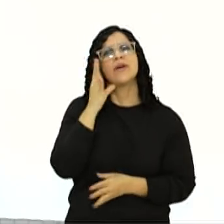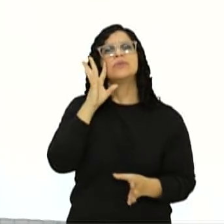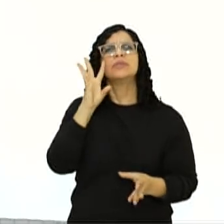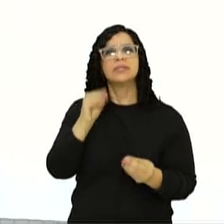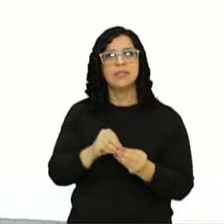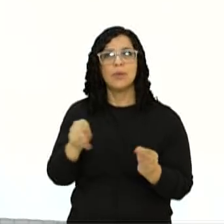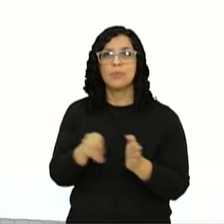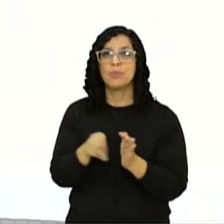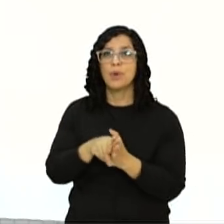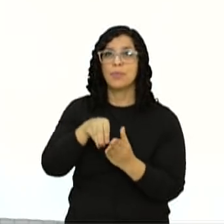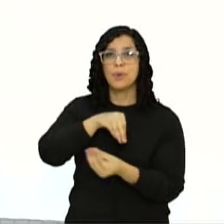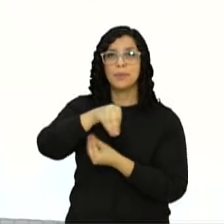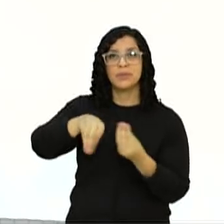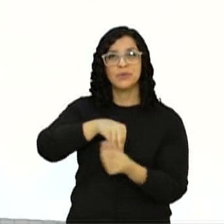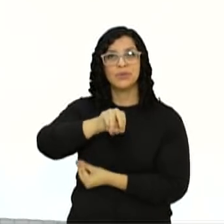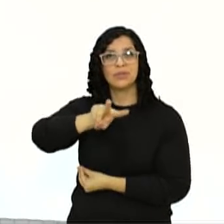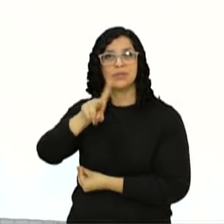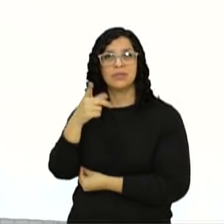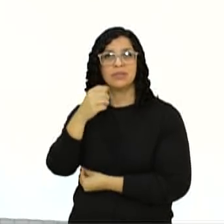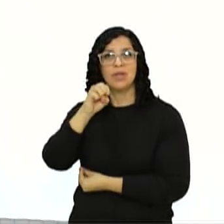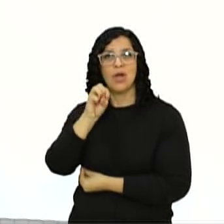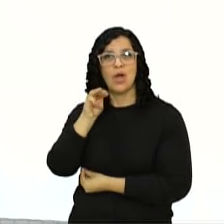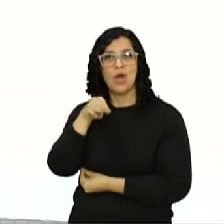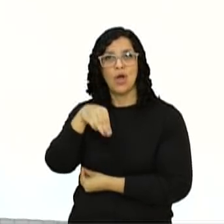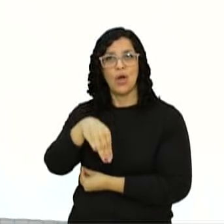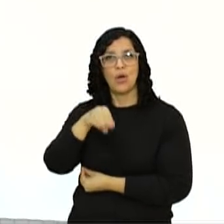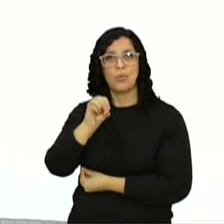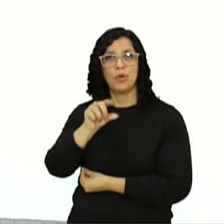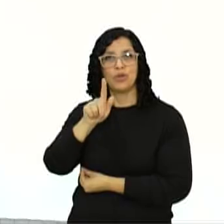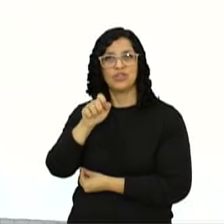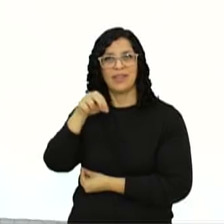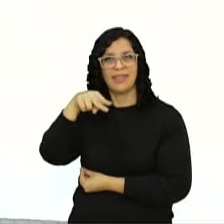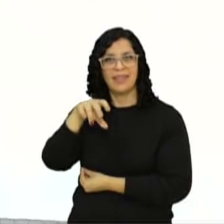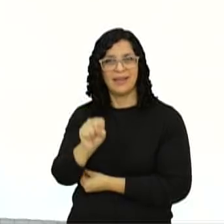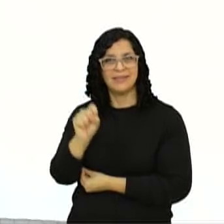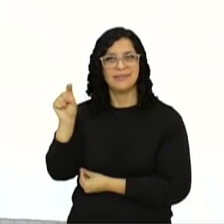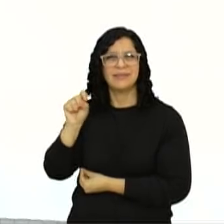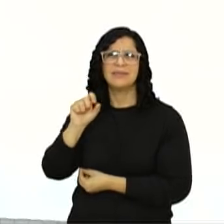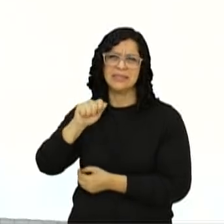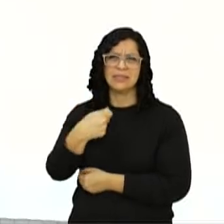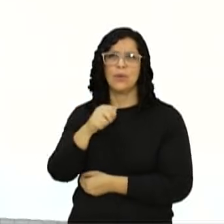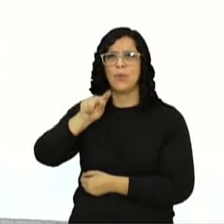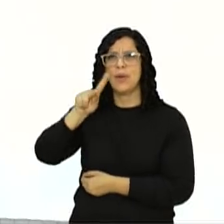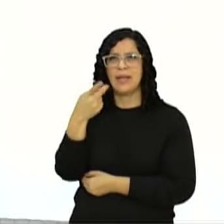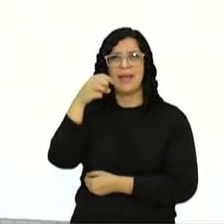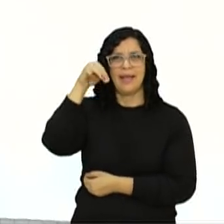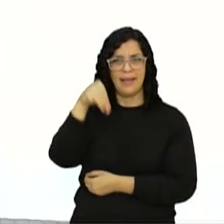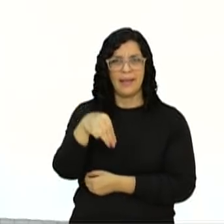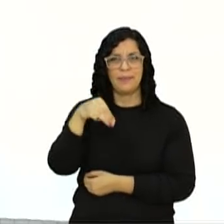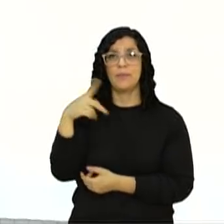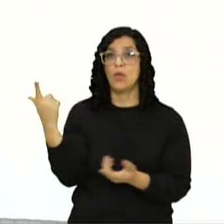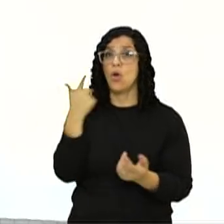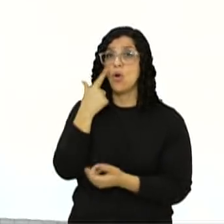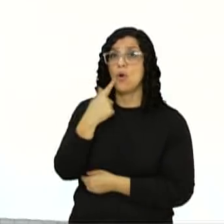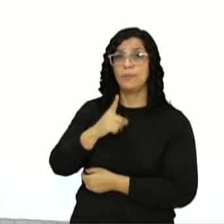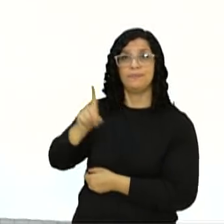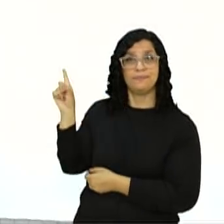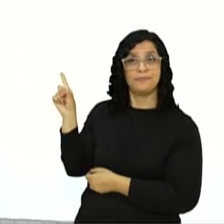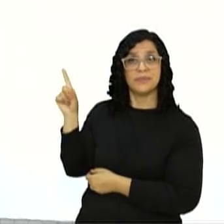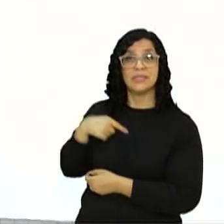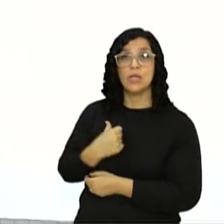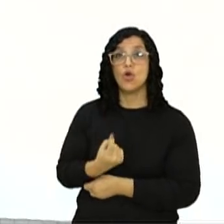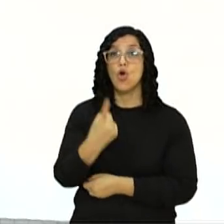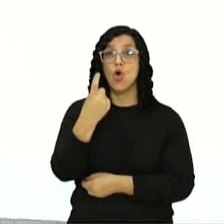compreender o que é uma mistura homogênea. As misturas homogêneas ou soluções apresentam apenas